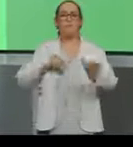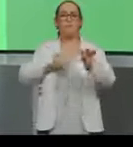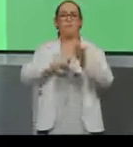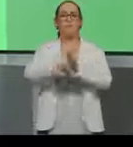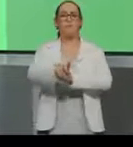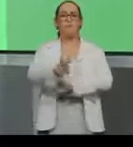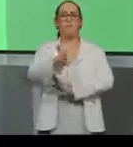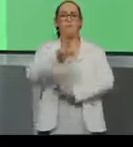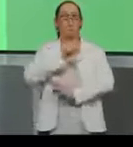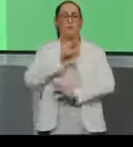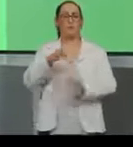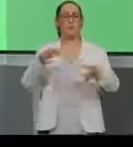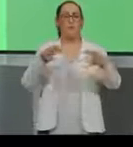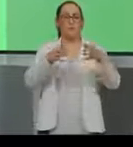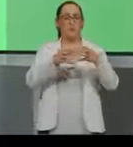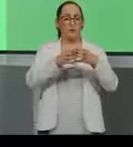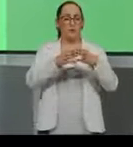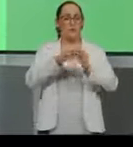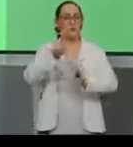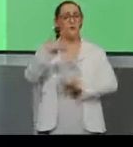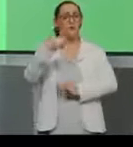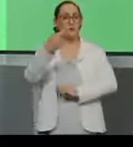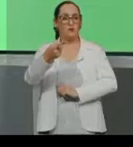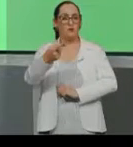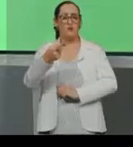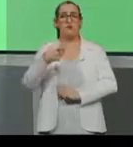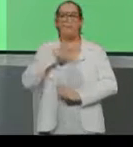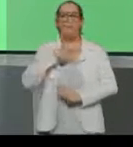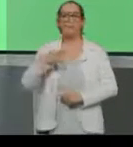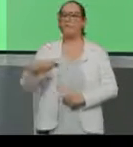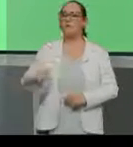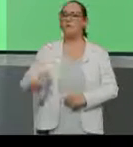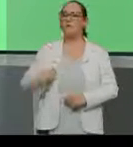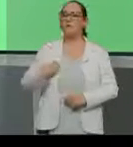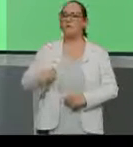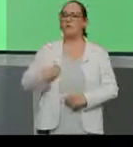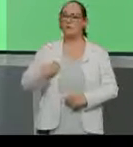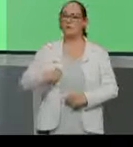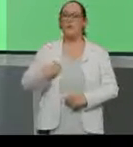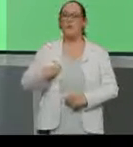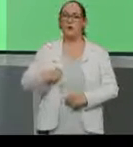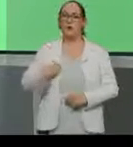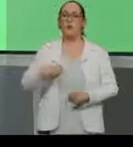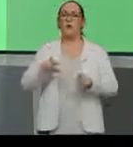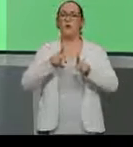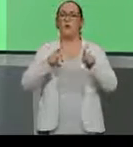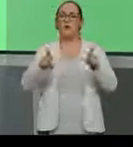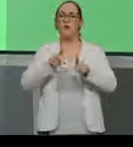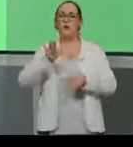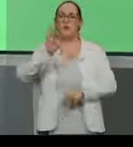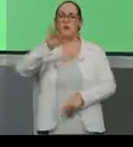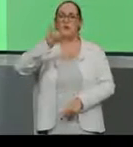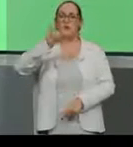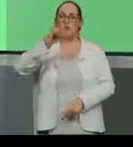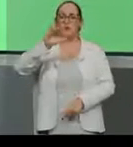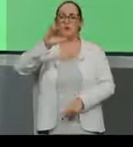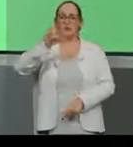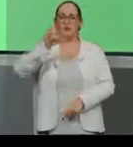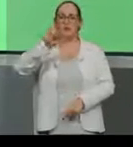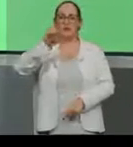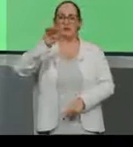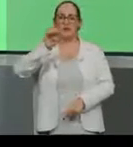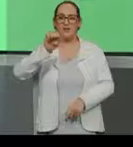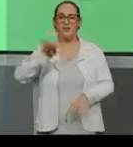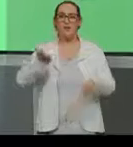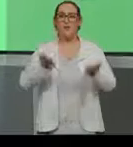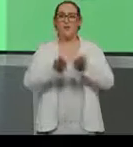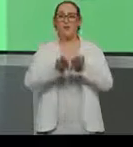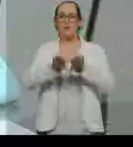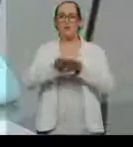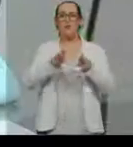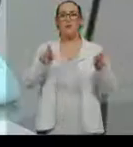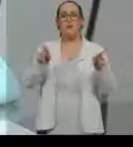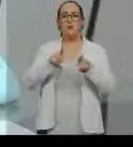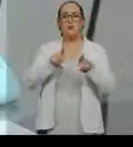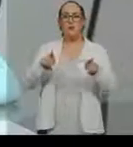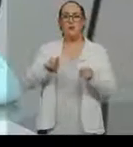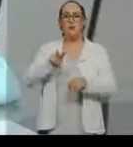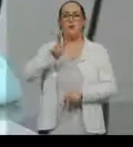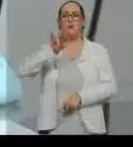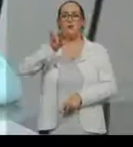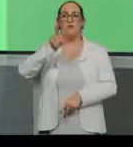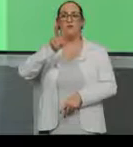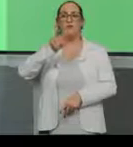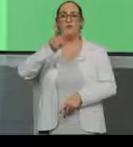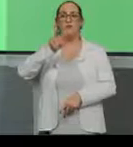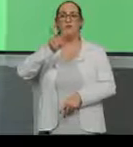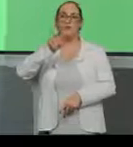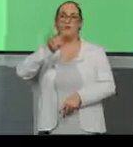no próximo bloco contará com a participação da professora Tassiana Brasil, de Ensino Religioso, e da professora Viviane, que continua